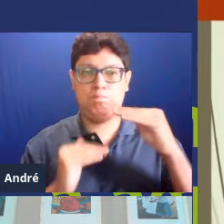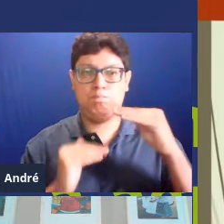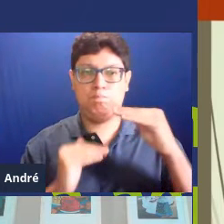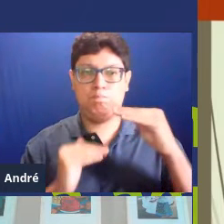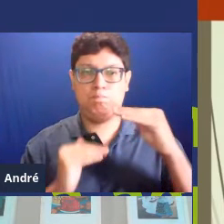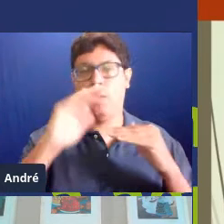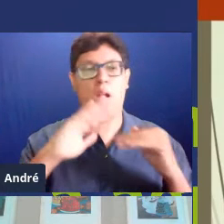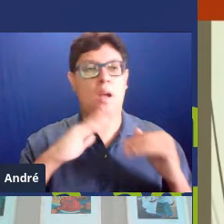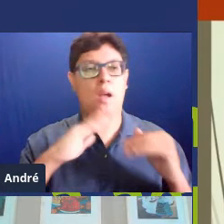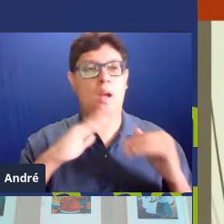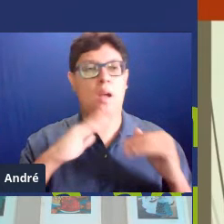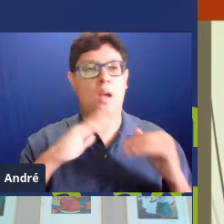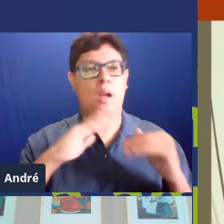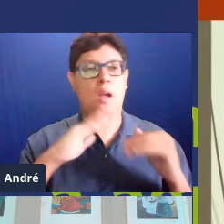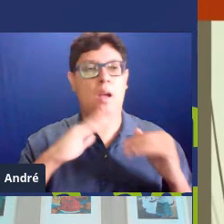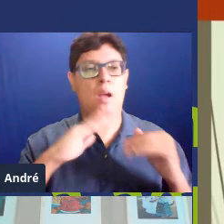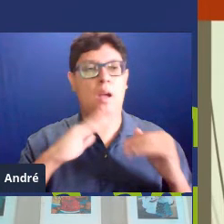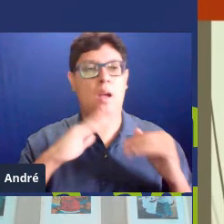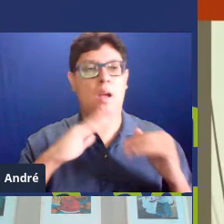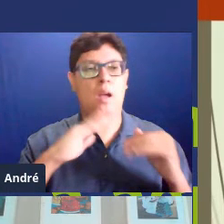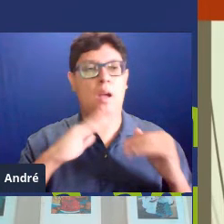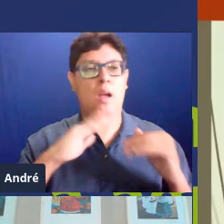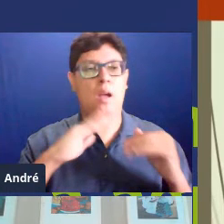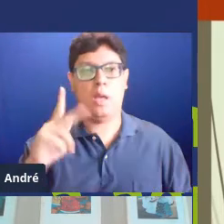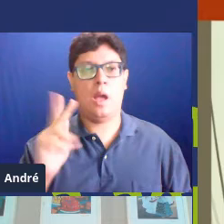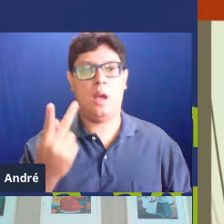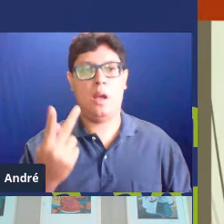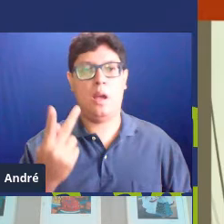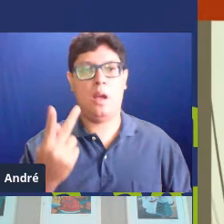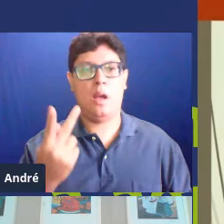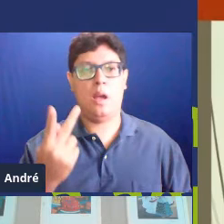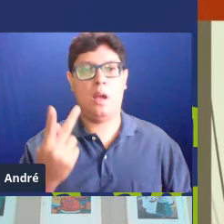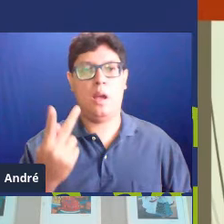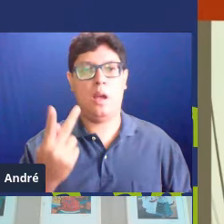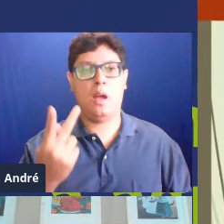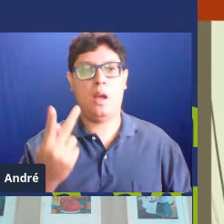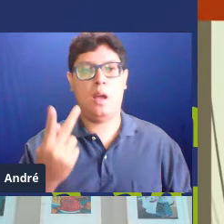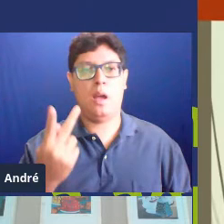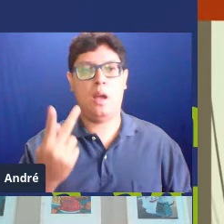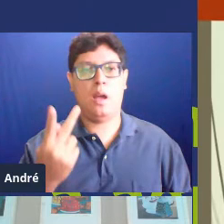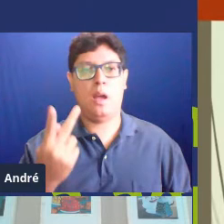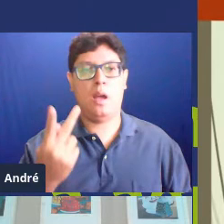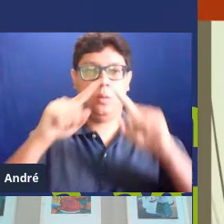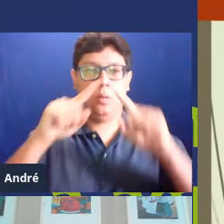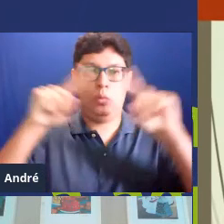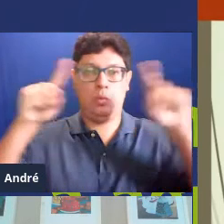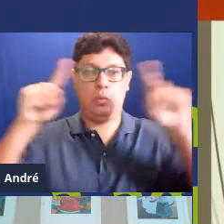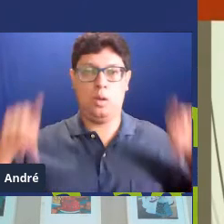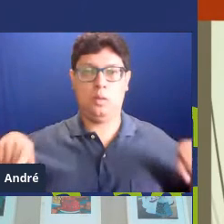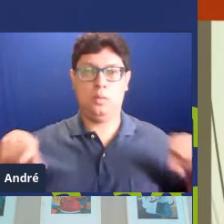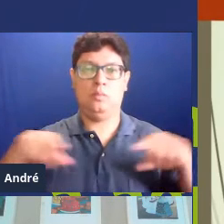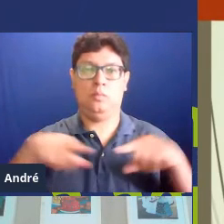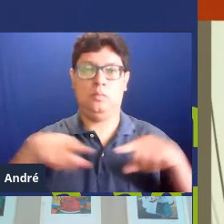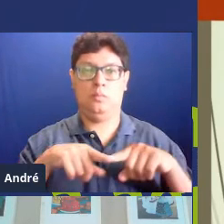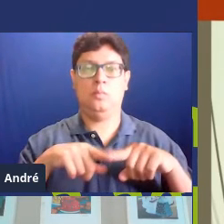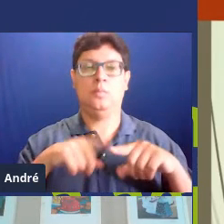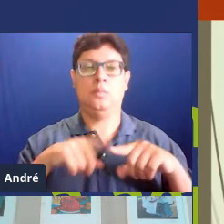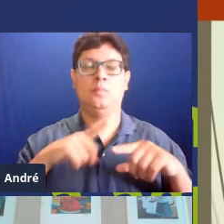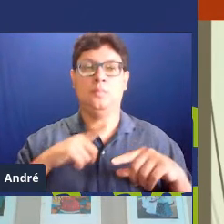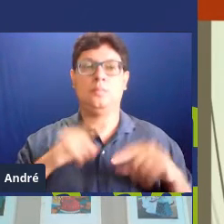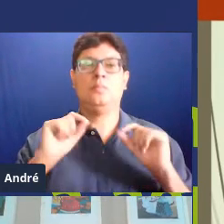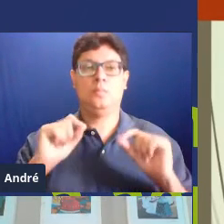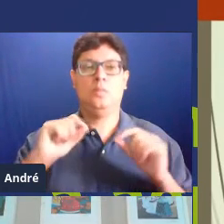quadrinhos que estão do lado das larvas, cada palavra nessa nuvem de palavras, representa um gene